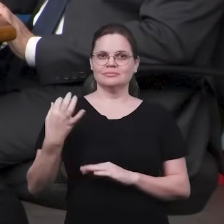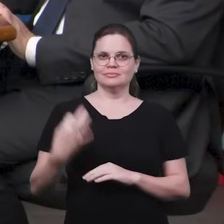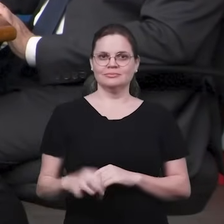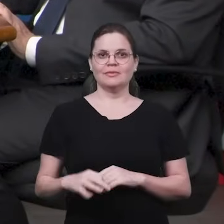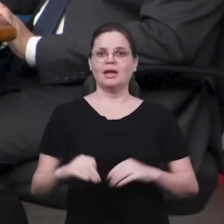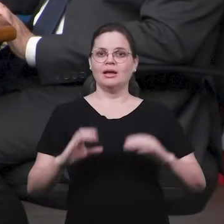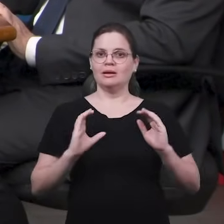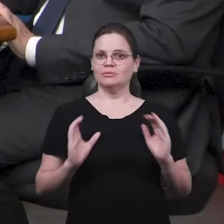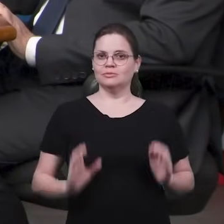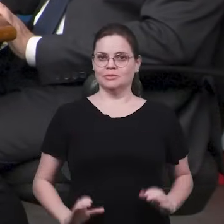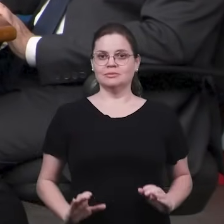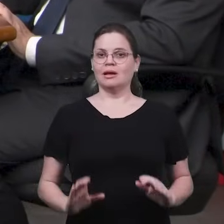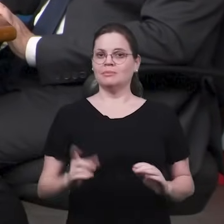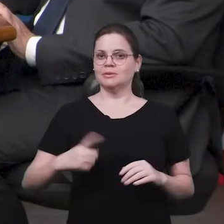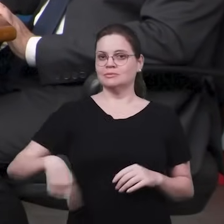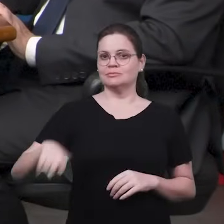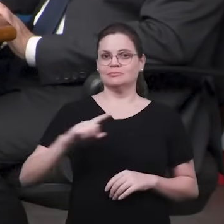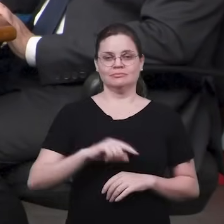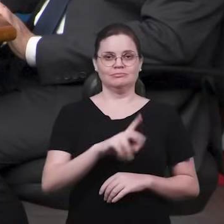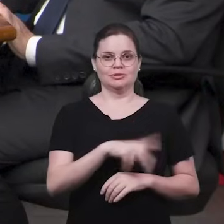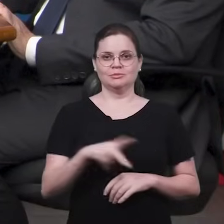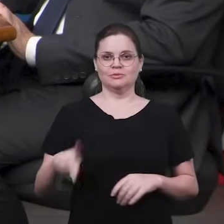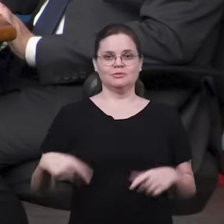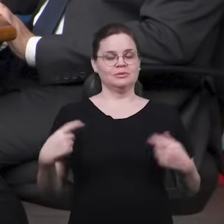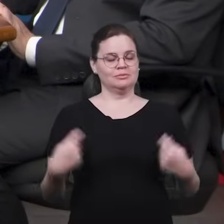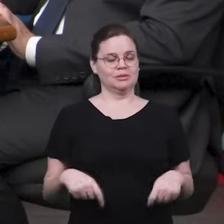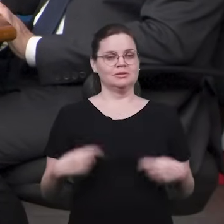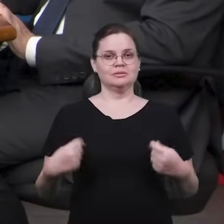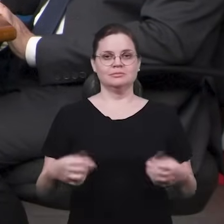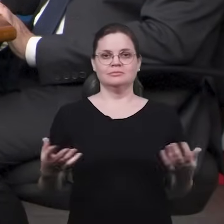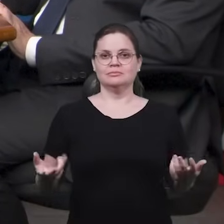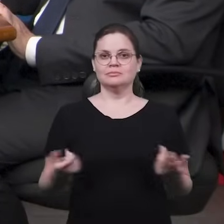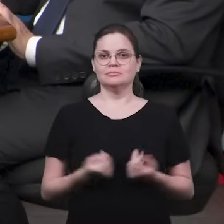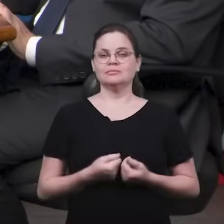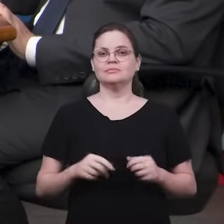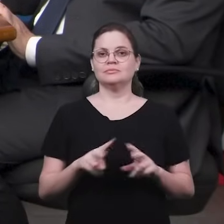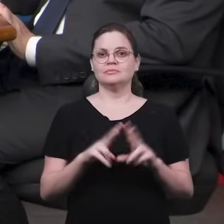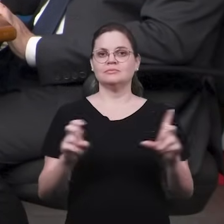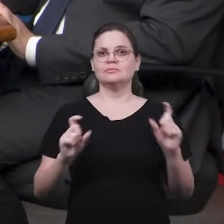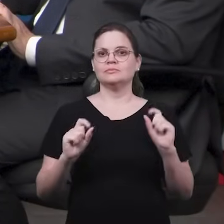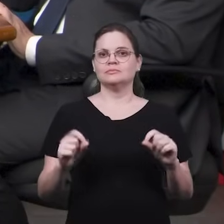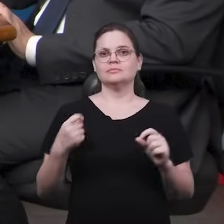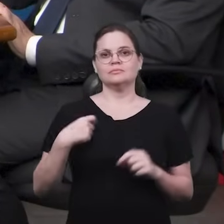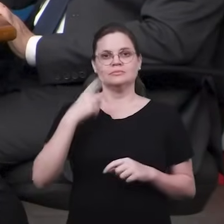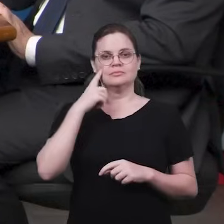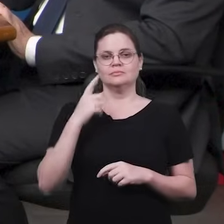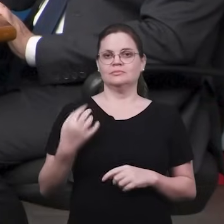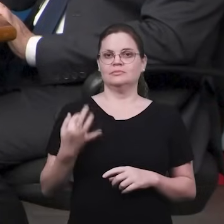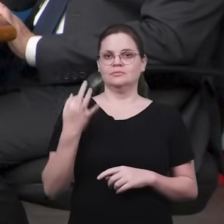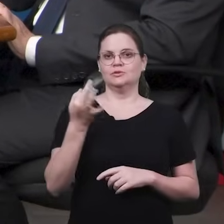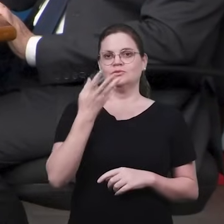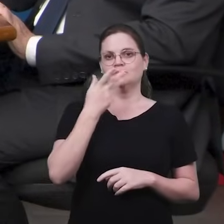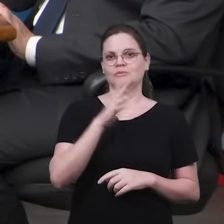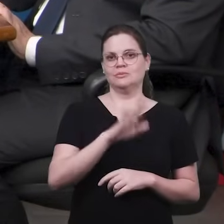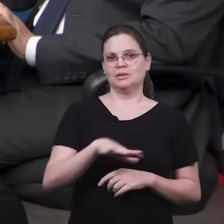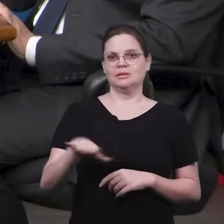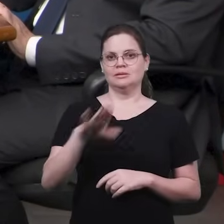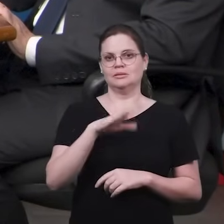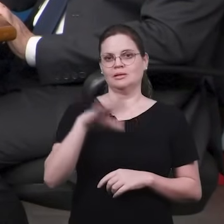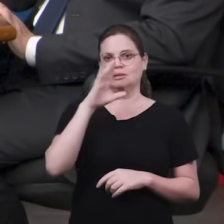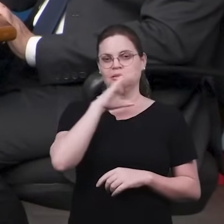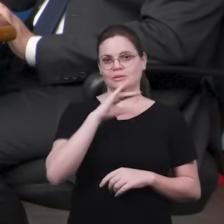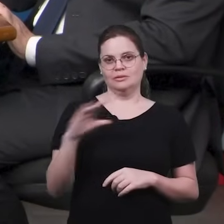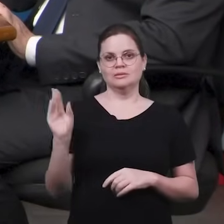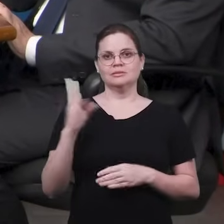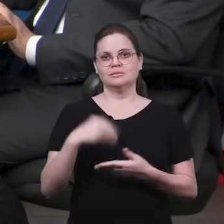postura da professora é fantástica, né? Com relação ao que se espera do futuro de uma criança intermediária e